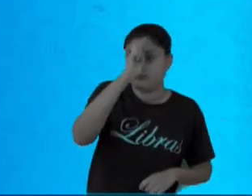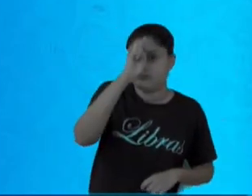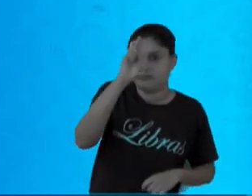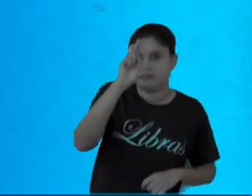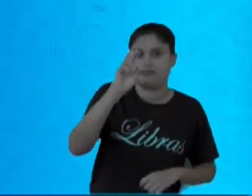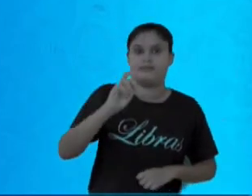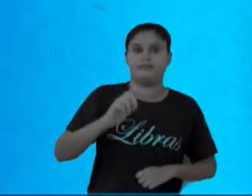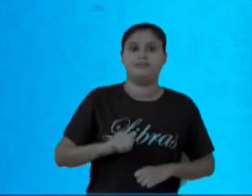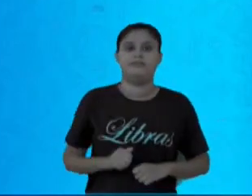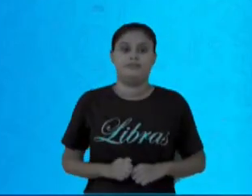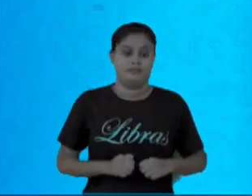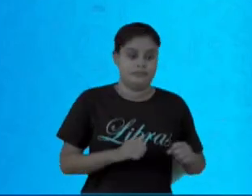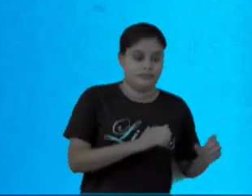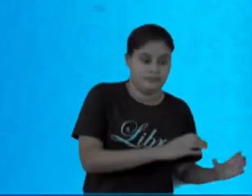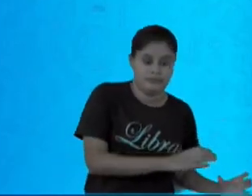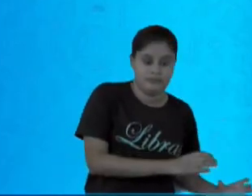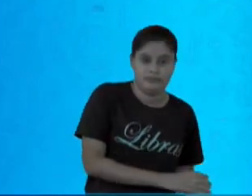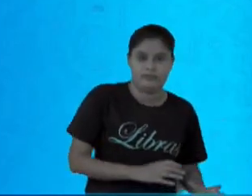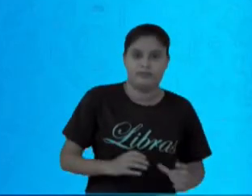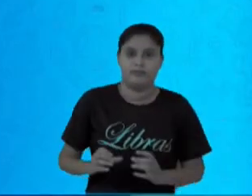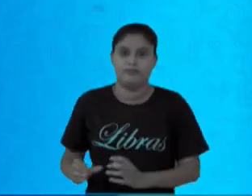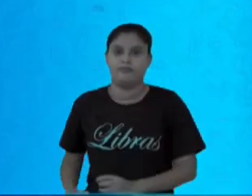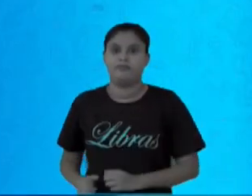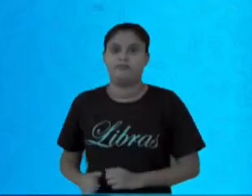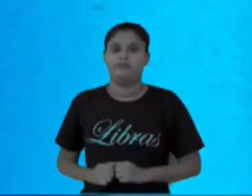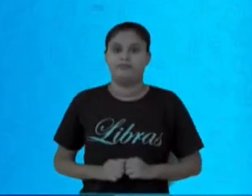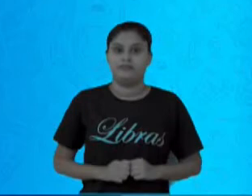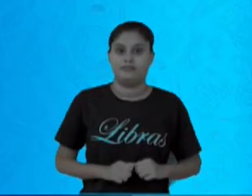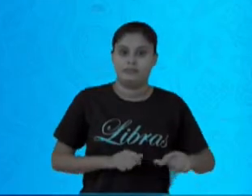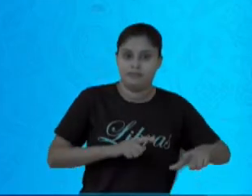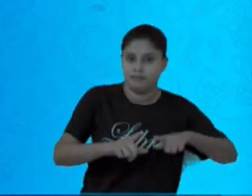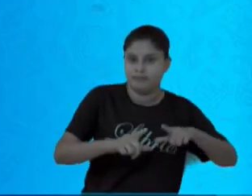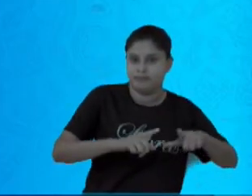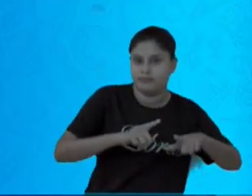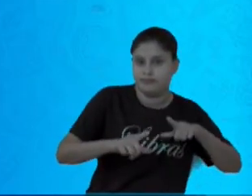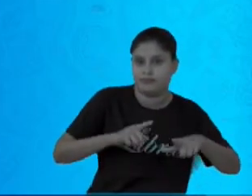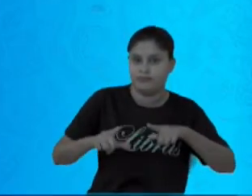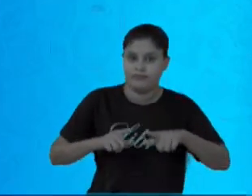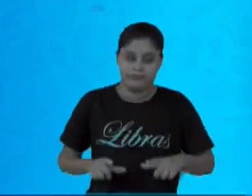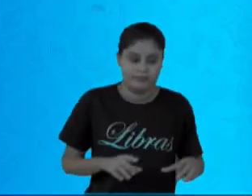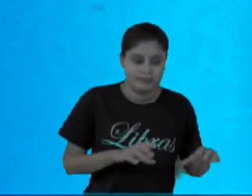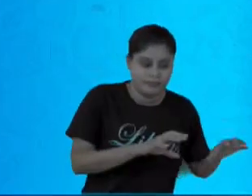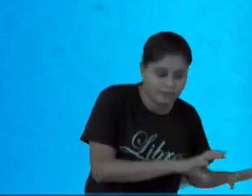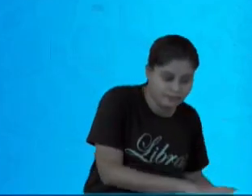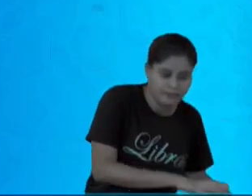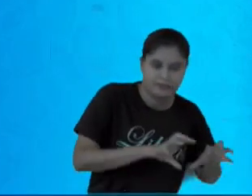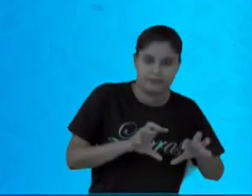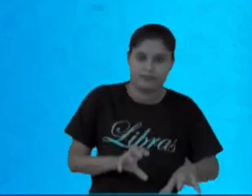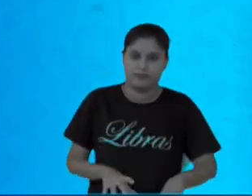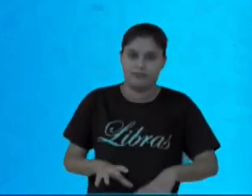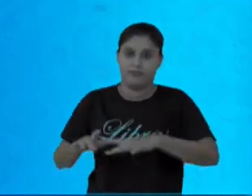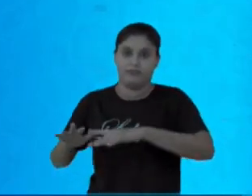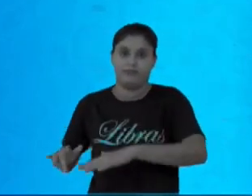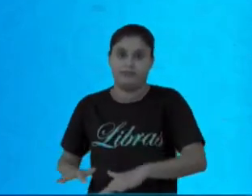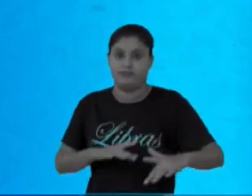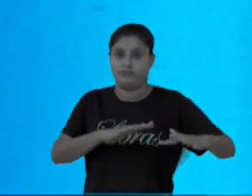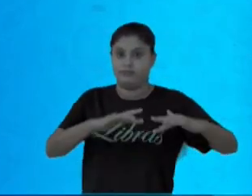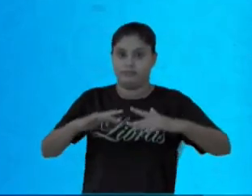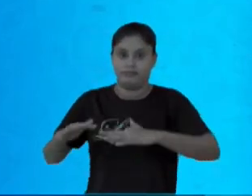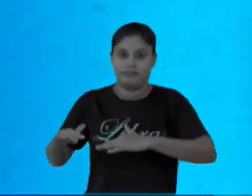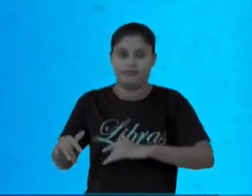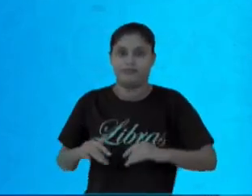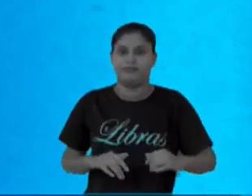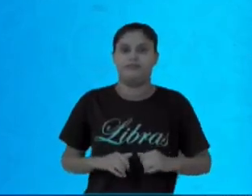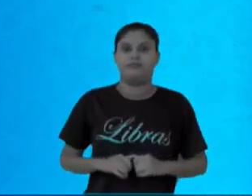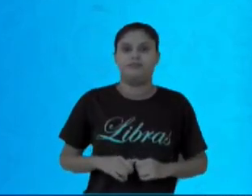aquela propriedade. E por um período de tempo, ele trabalha, ele cultiva aquela terra. Você deve estar se